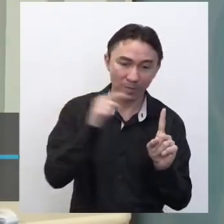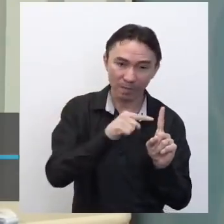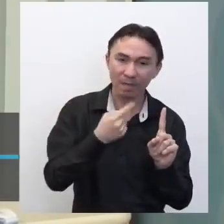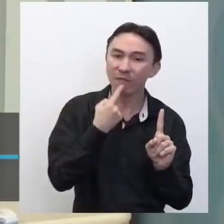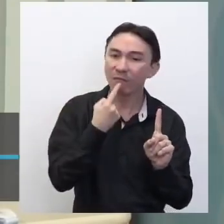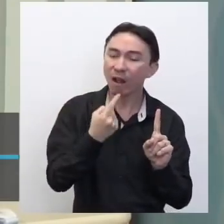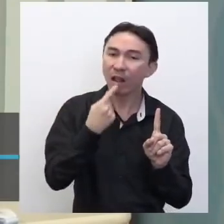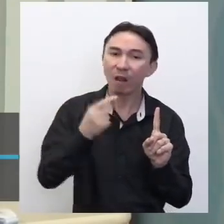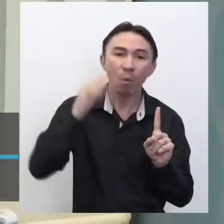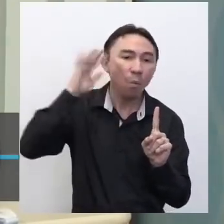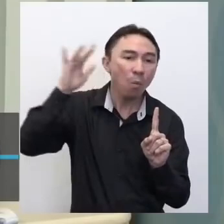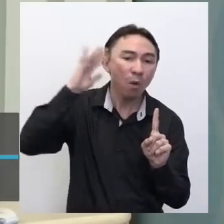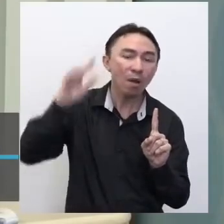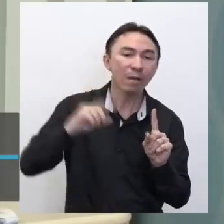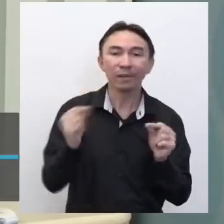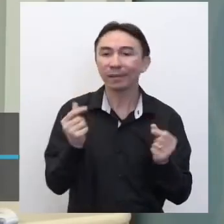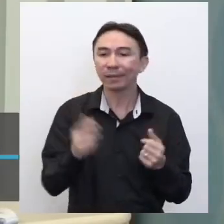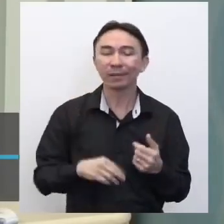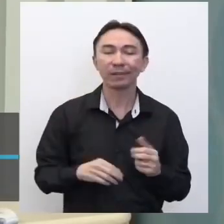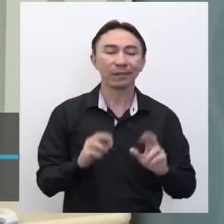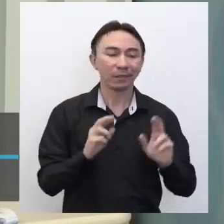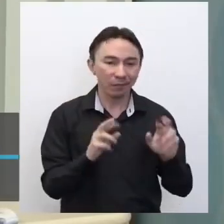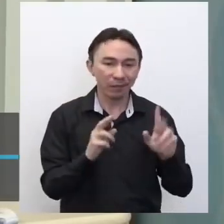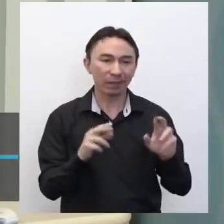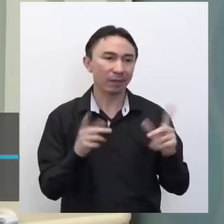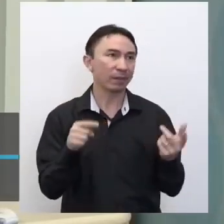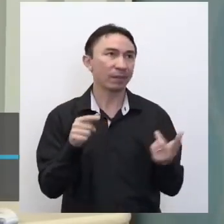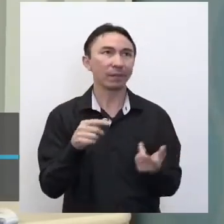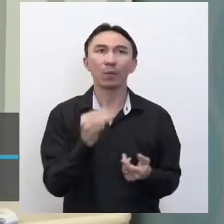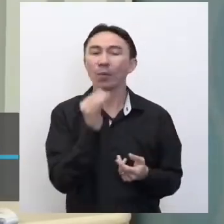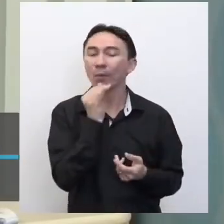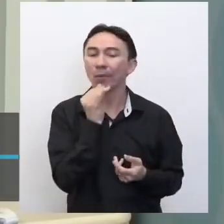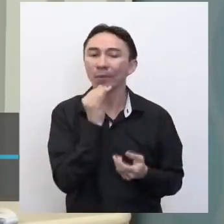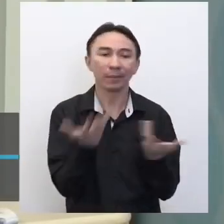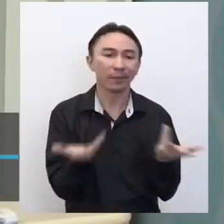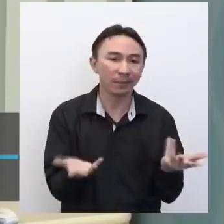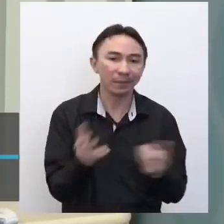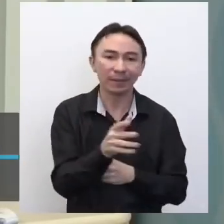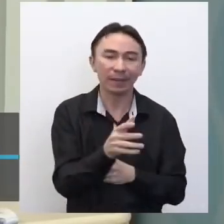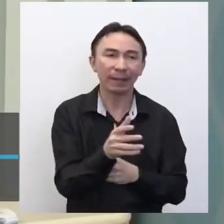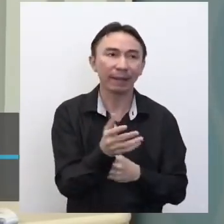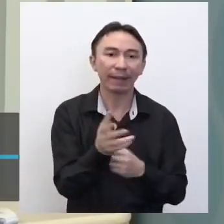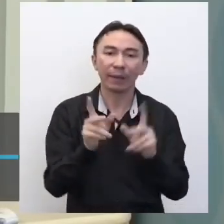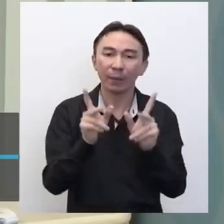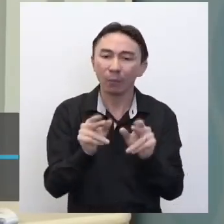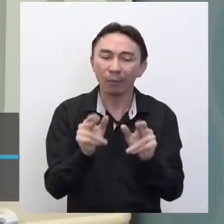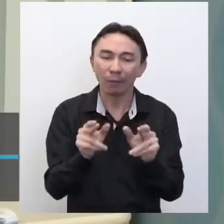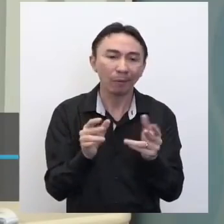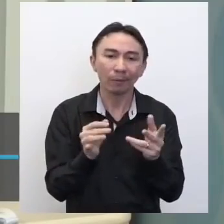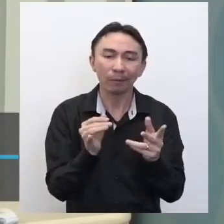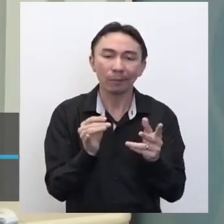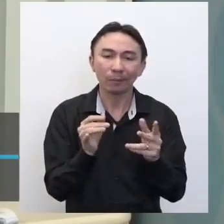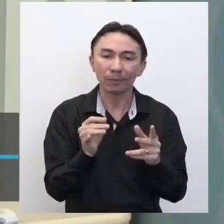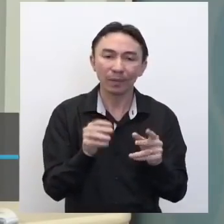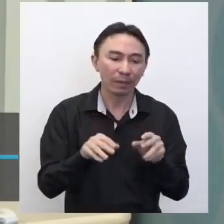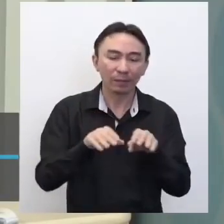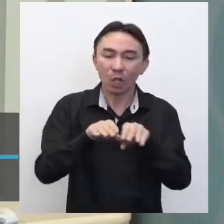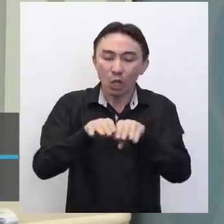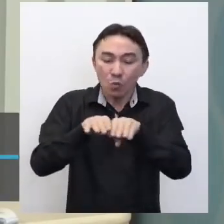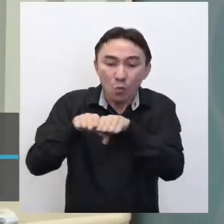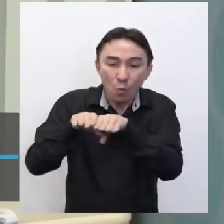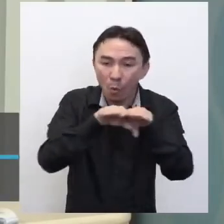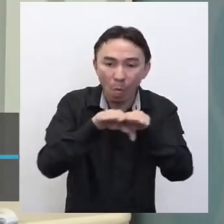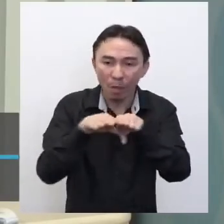pela natureza, diferenças naturais, seriam uma justificativa para possíveis desigualdades